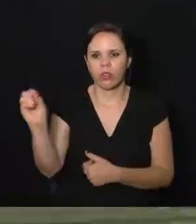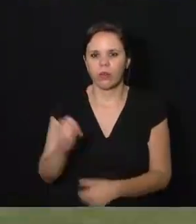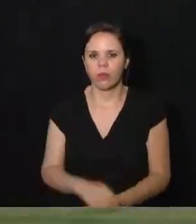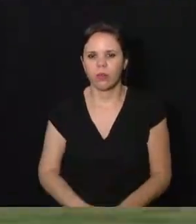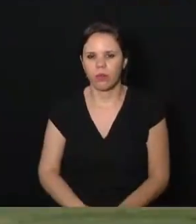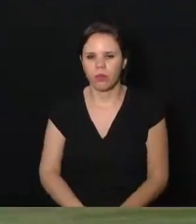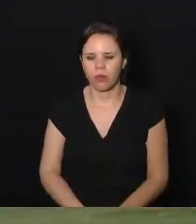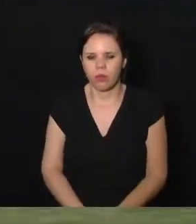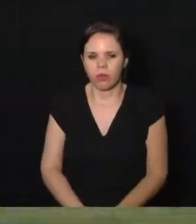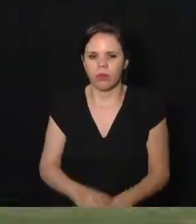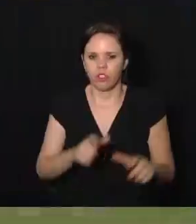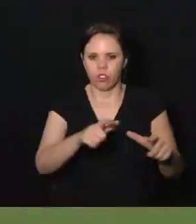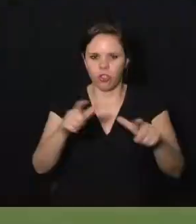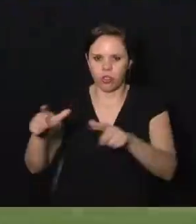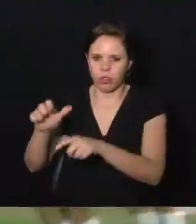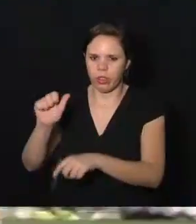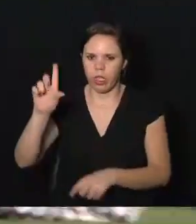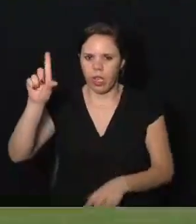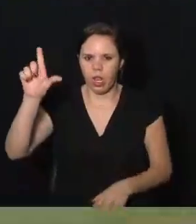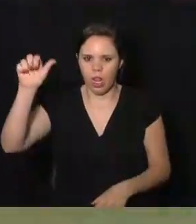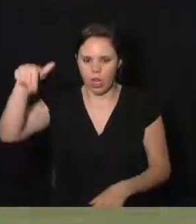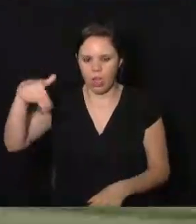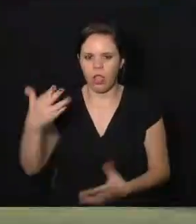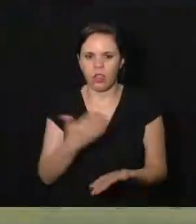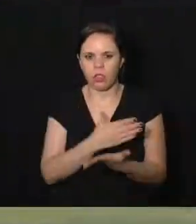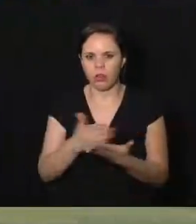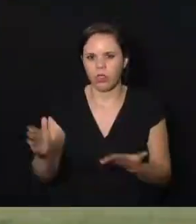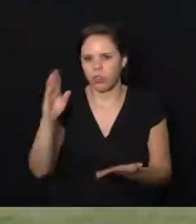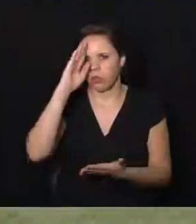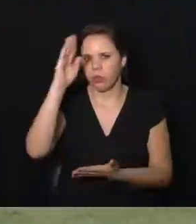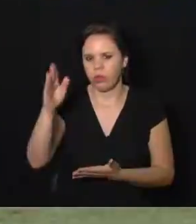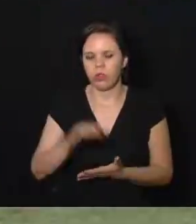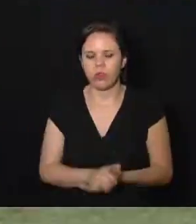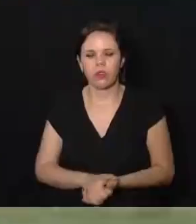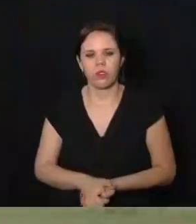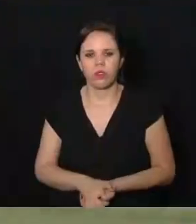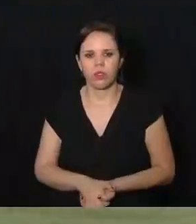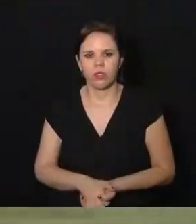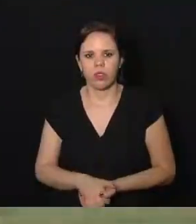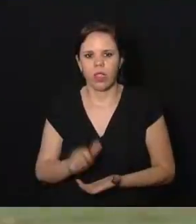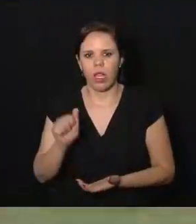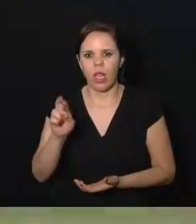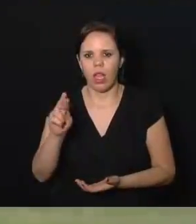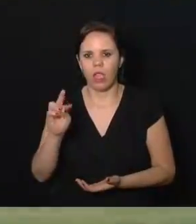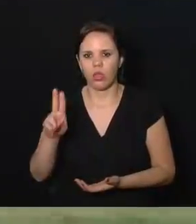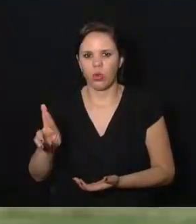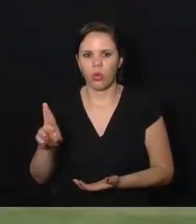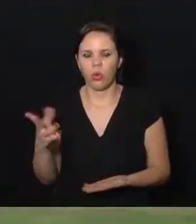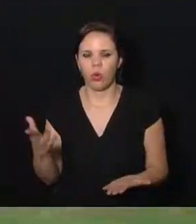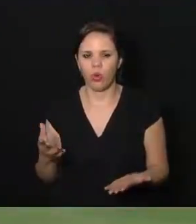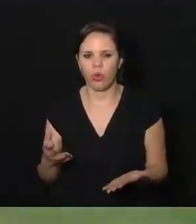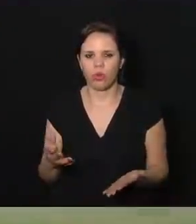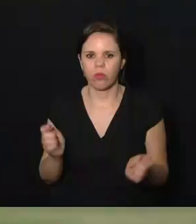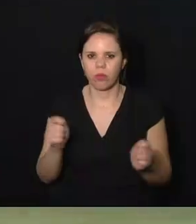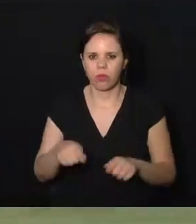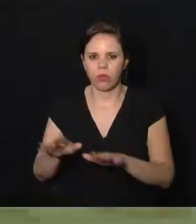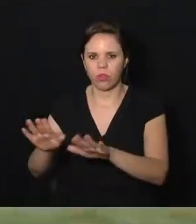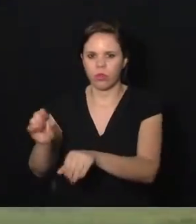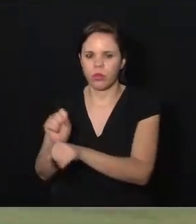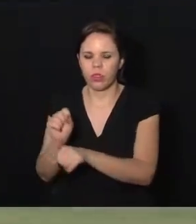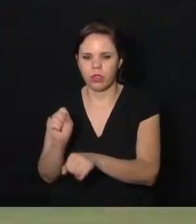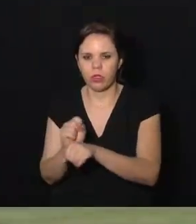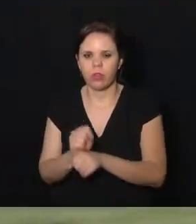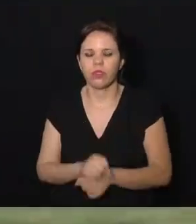No meio-campo, Alain deve começar como titular e, com isso, Arthur fica como opção. E no